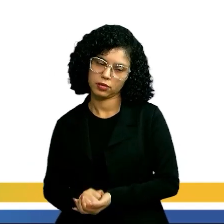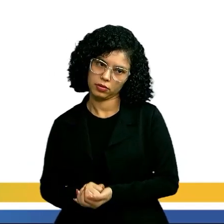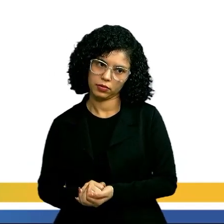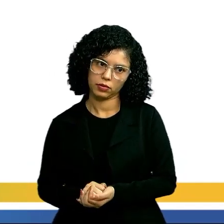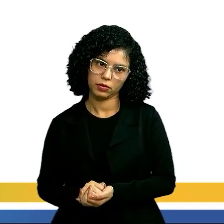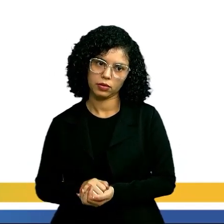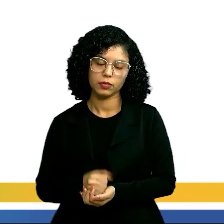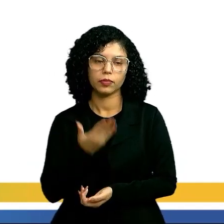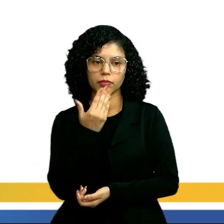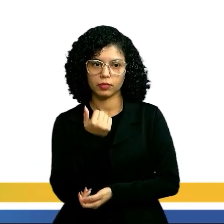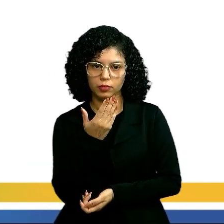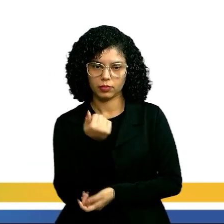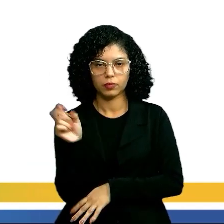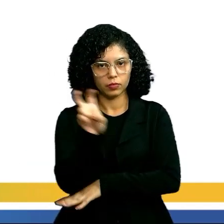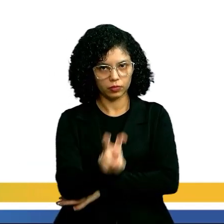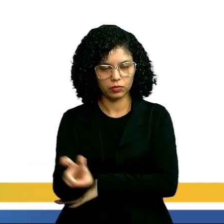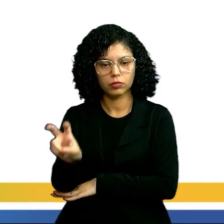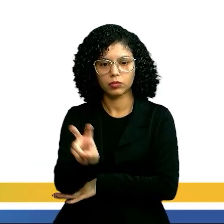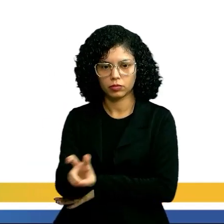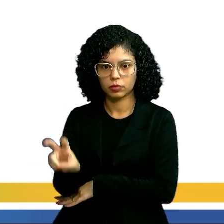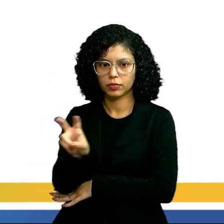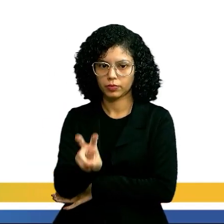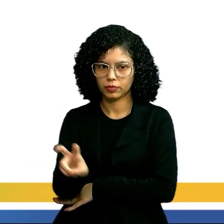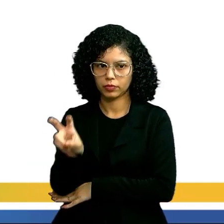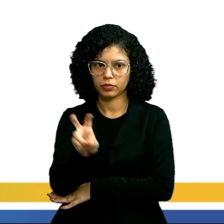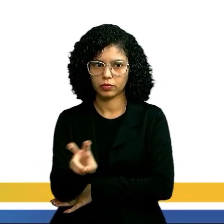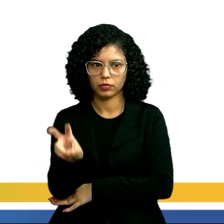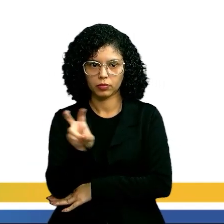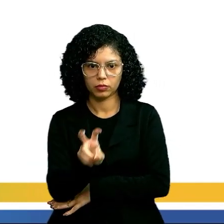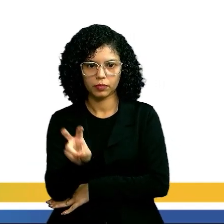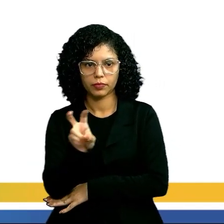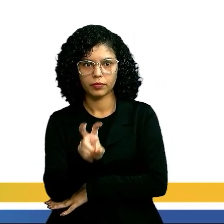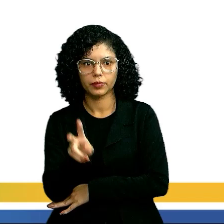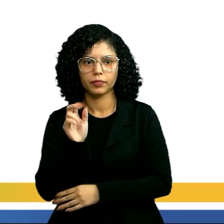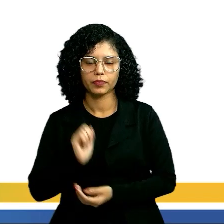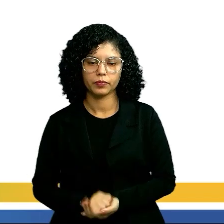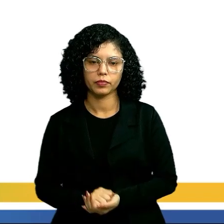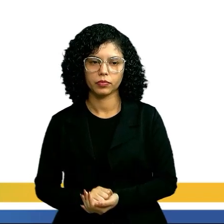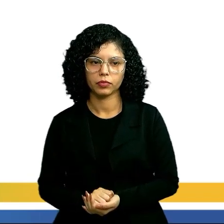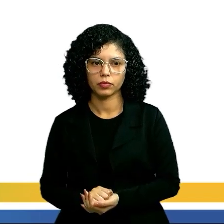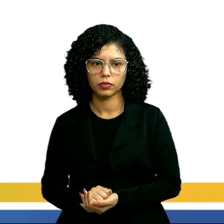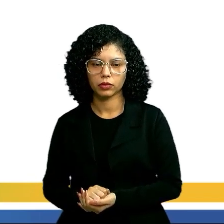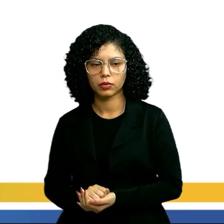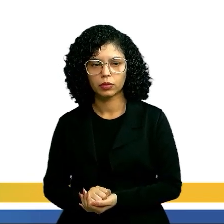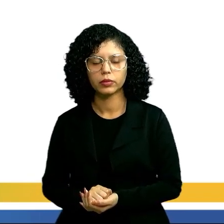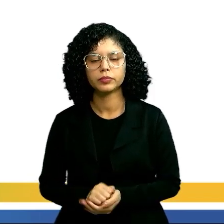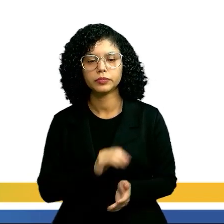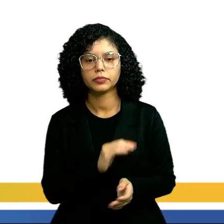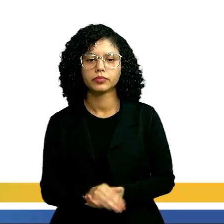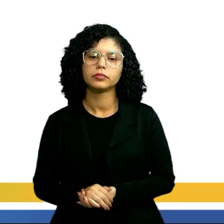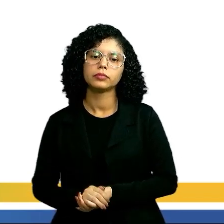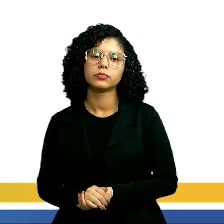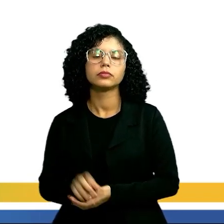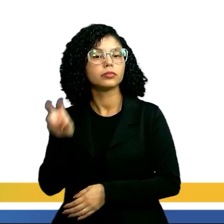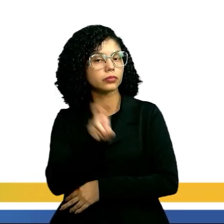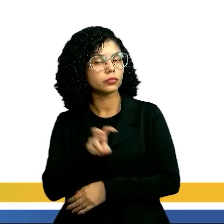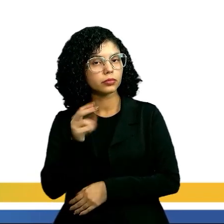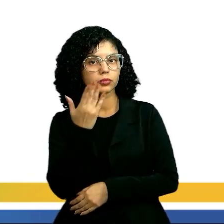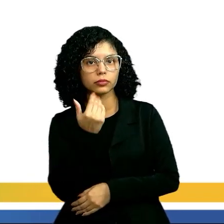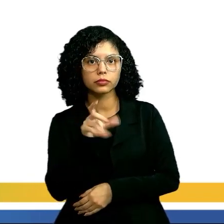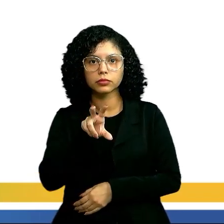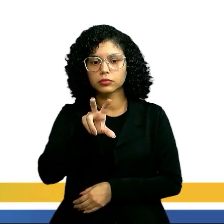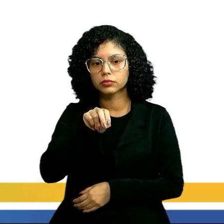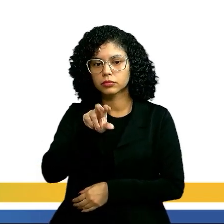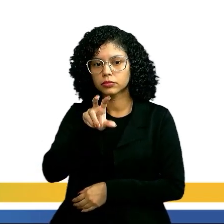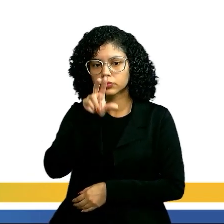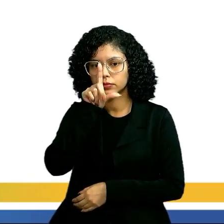O camundongo vai ser alimento do réptil, da cobra, que está na sequência, e a cobra vai ser